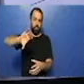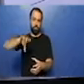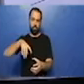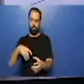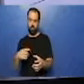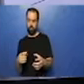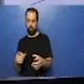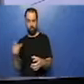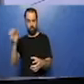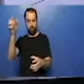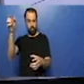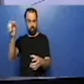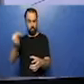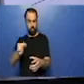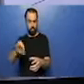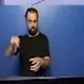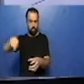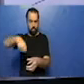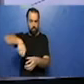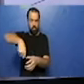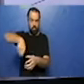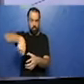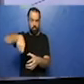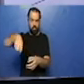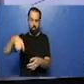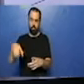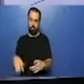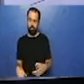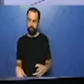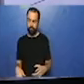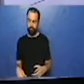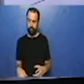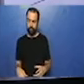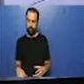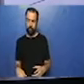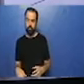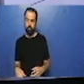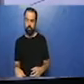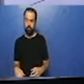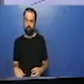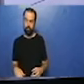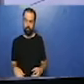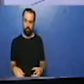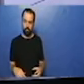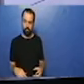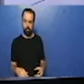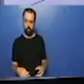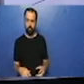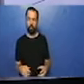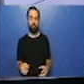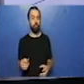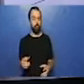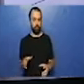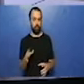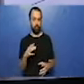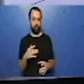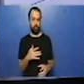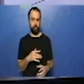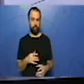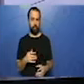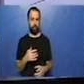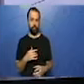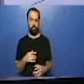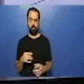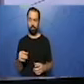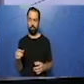Aqui nós temos o bastão de vidro que serve para a gente transferir um líquido, né, de um recipiente para outro com mais segurança. E